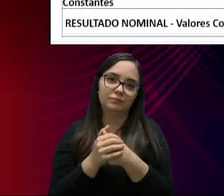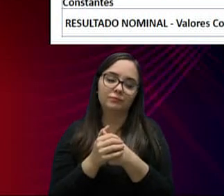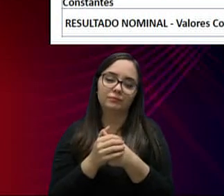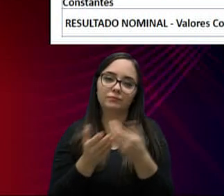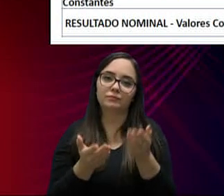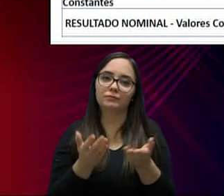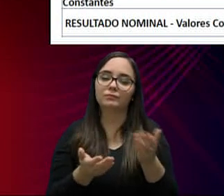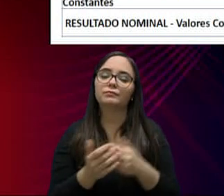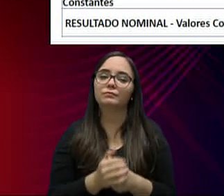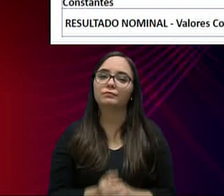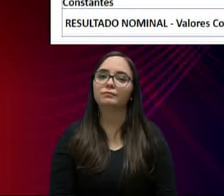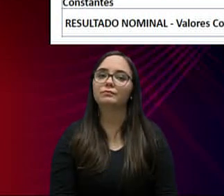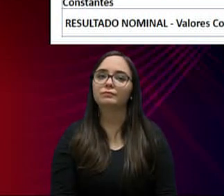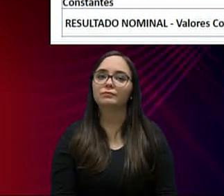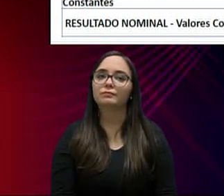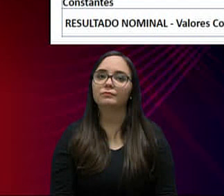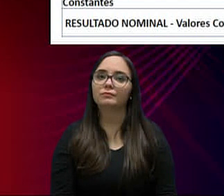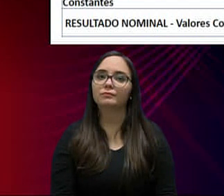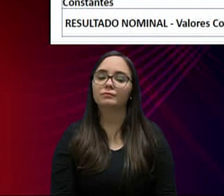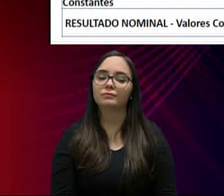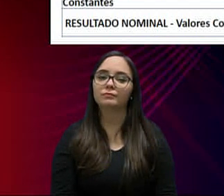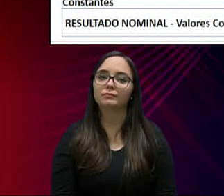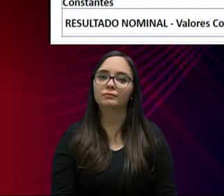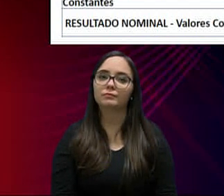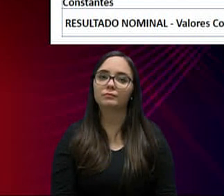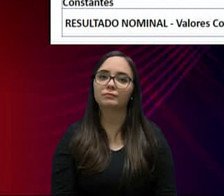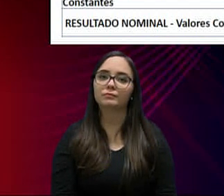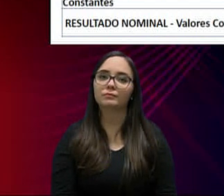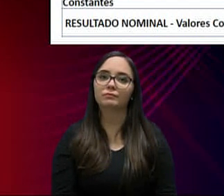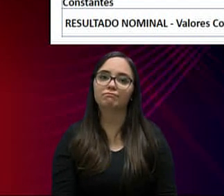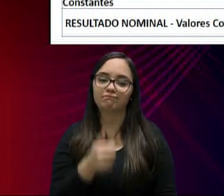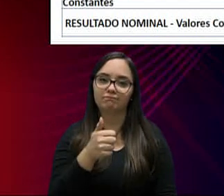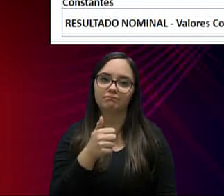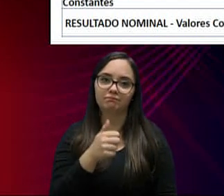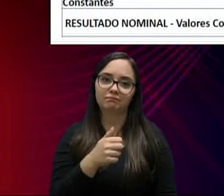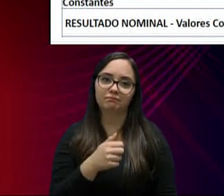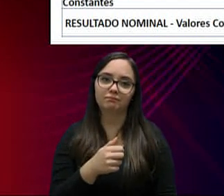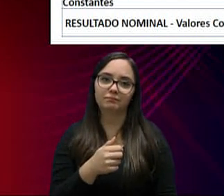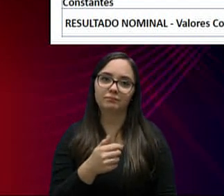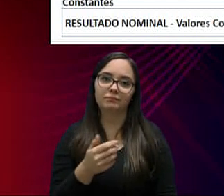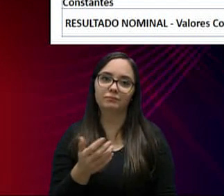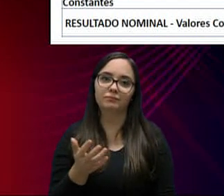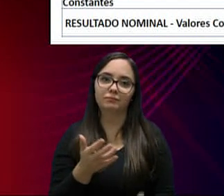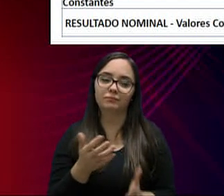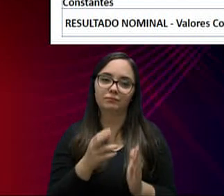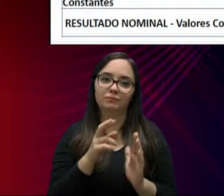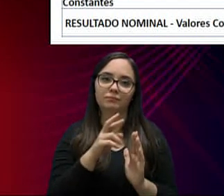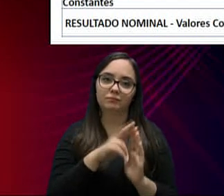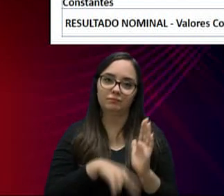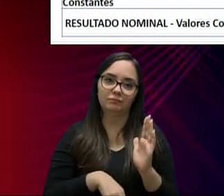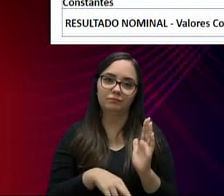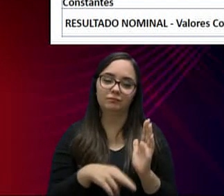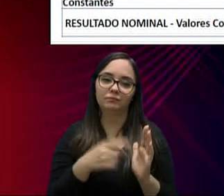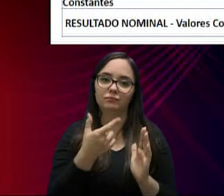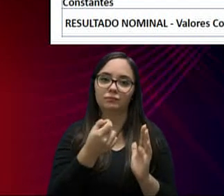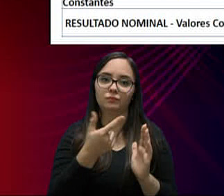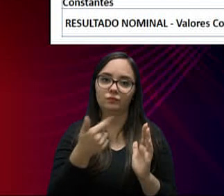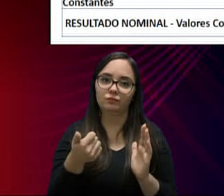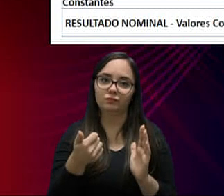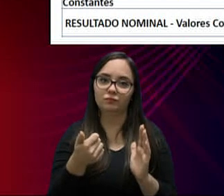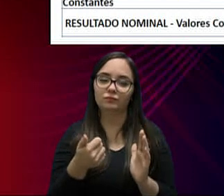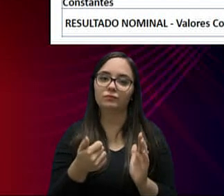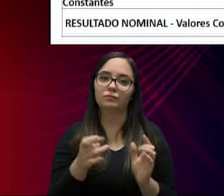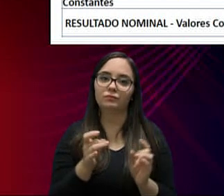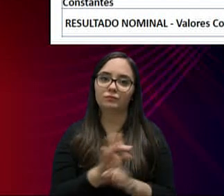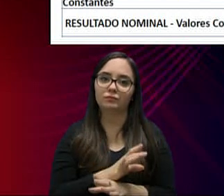essas contas né é basicamente isso o relatório de termos e2021